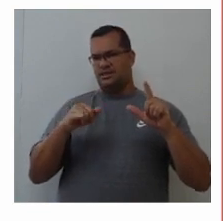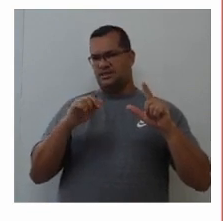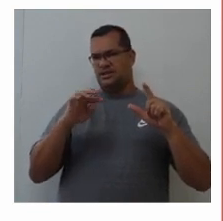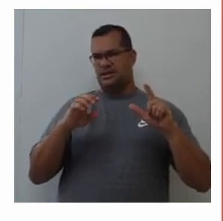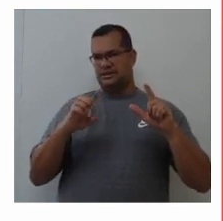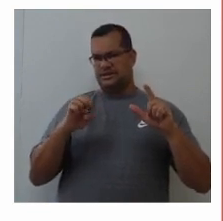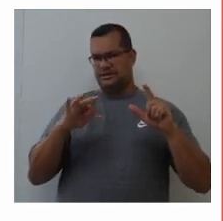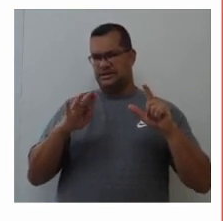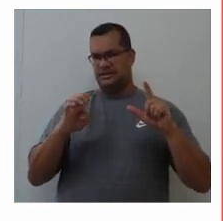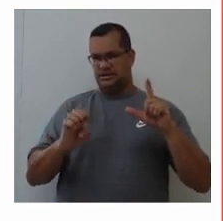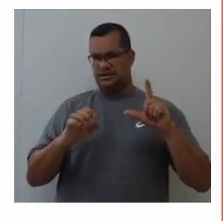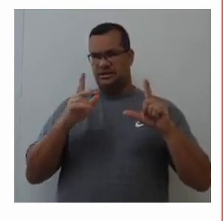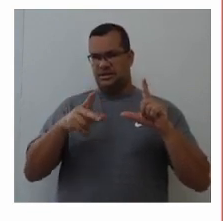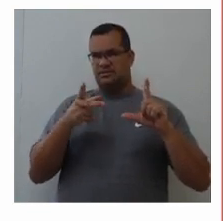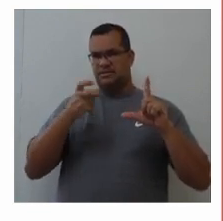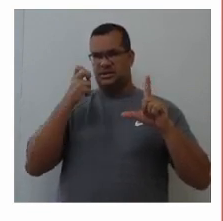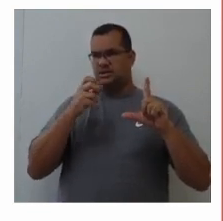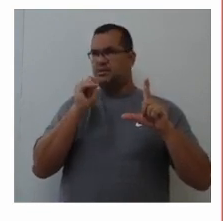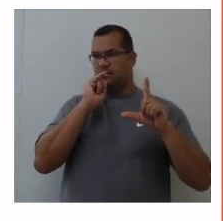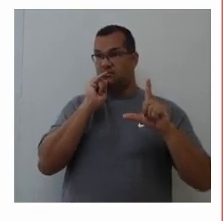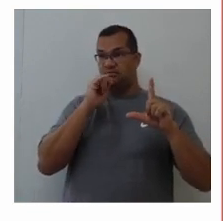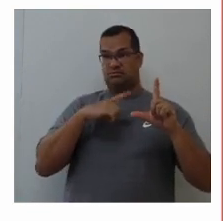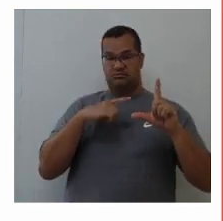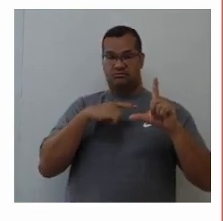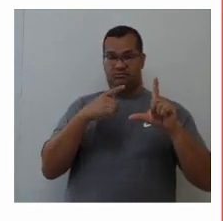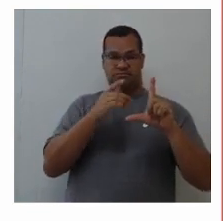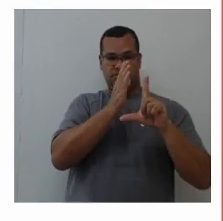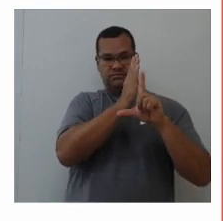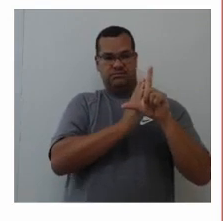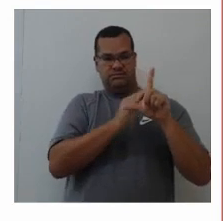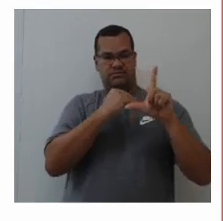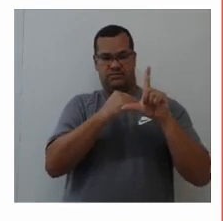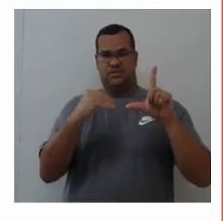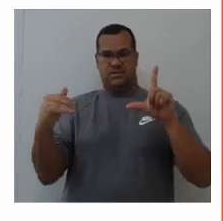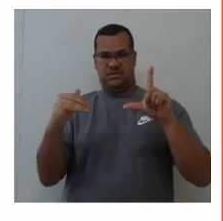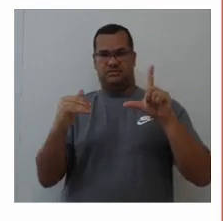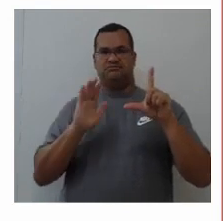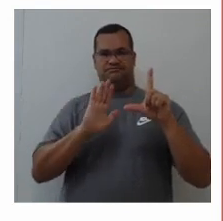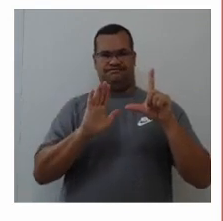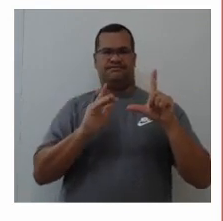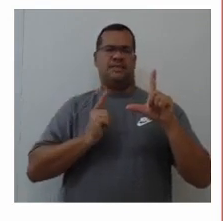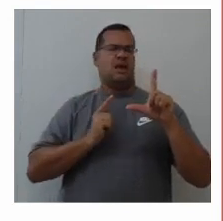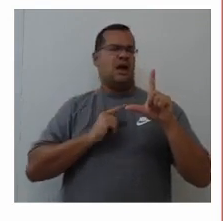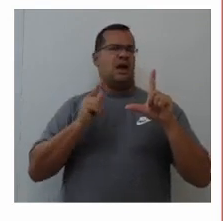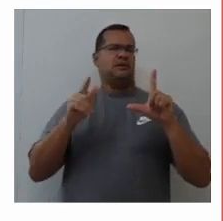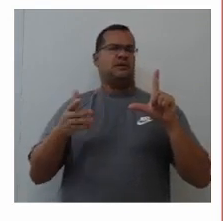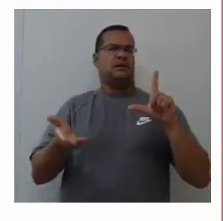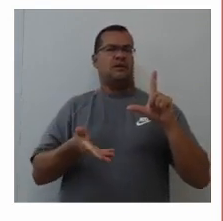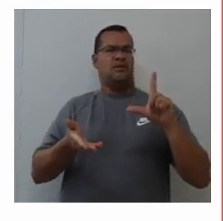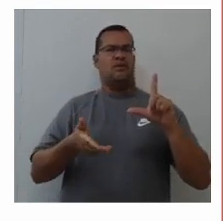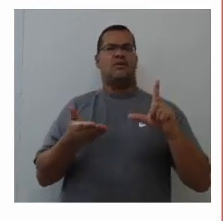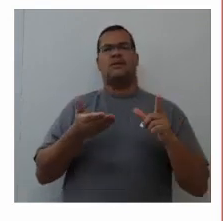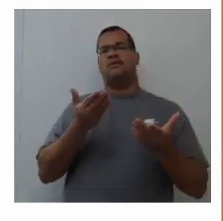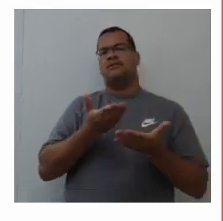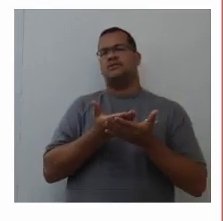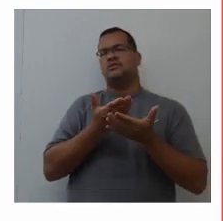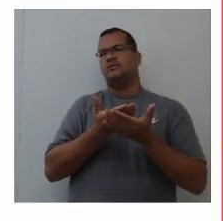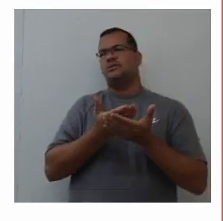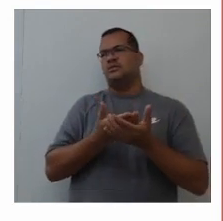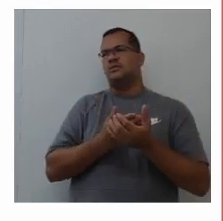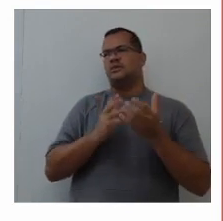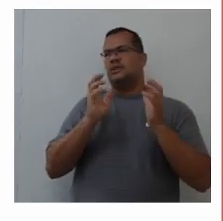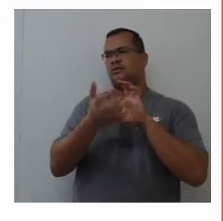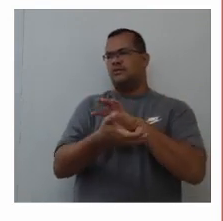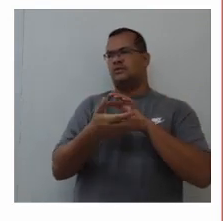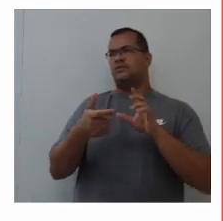trigonométrica. Percebeu a inclinação ideal para se respeitar a acessibilidade? Massa. Então a gente vai agora se deparar, travou de novo,